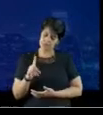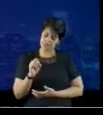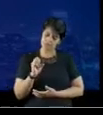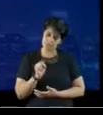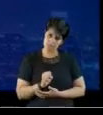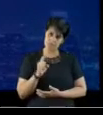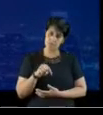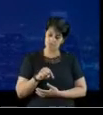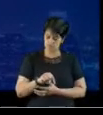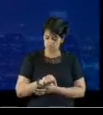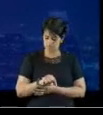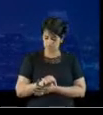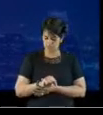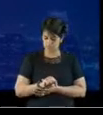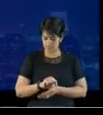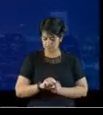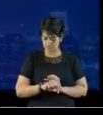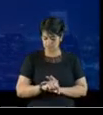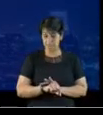de até